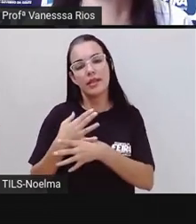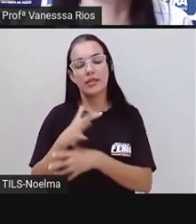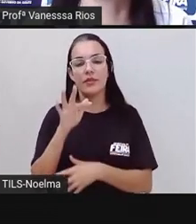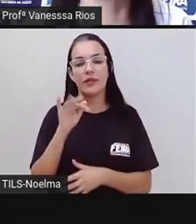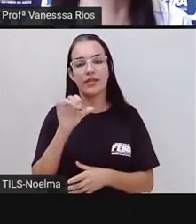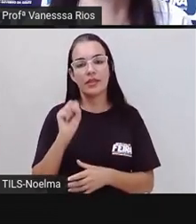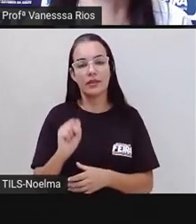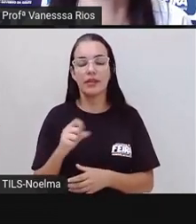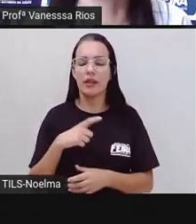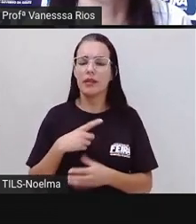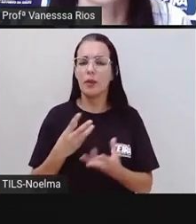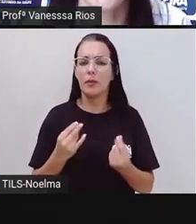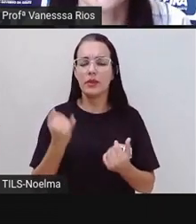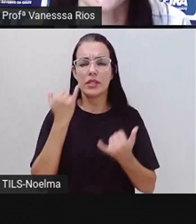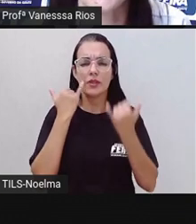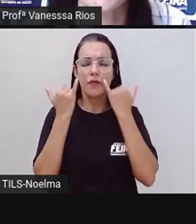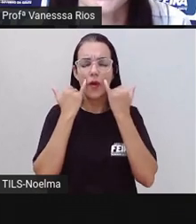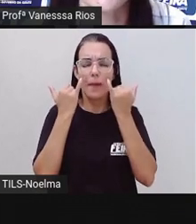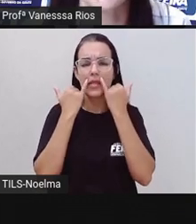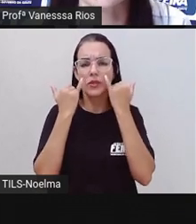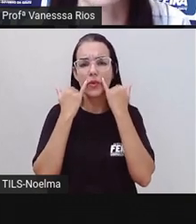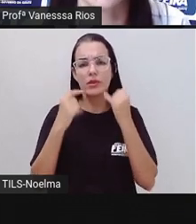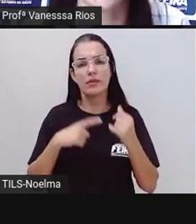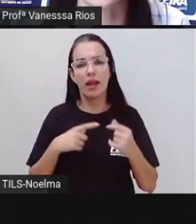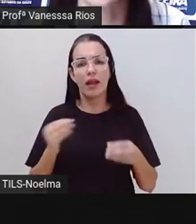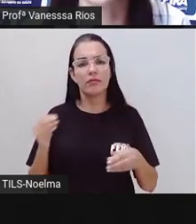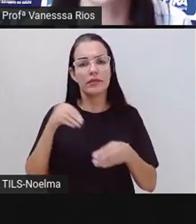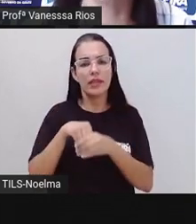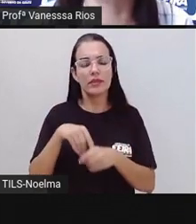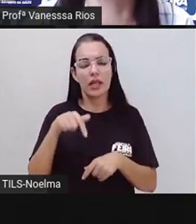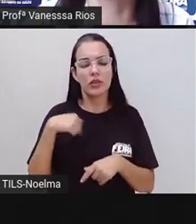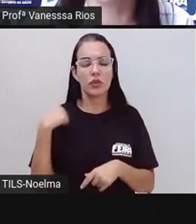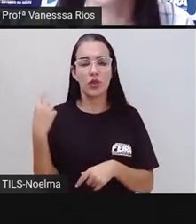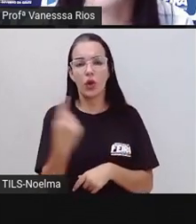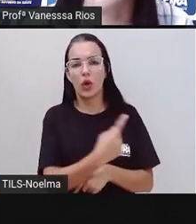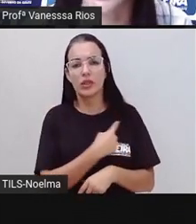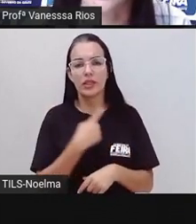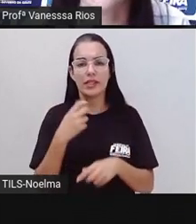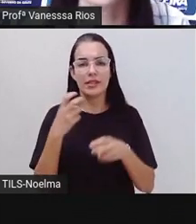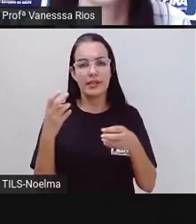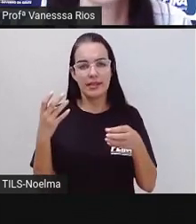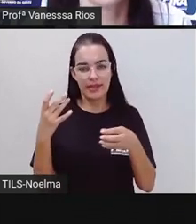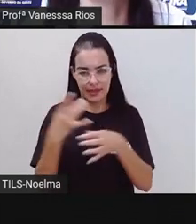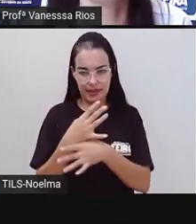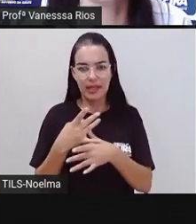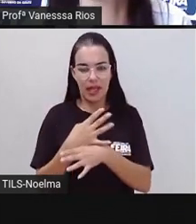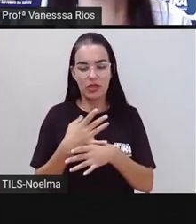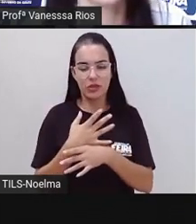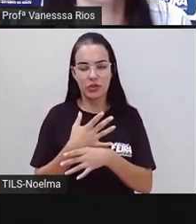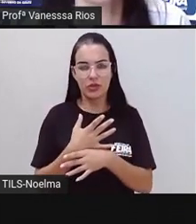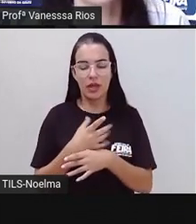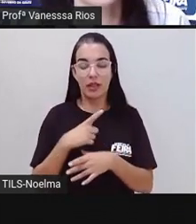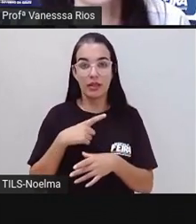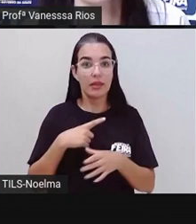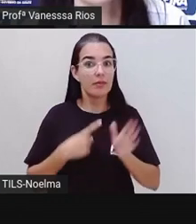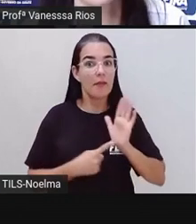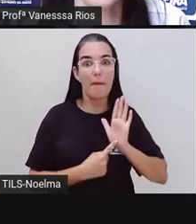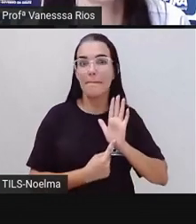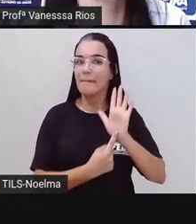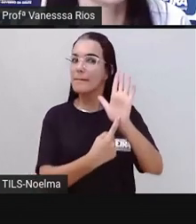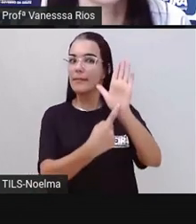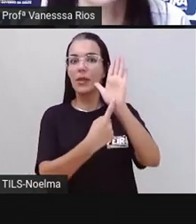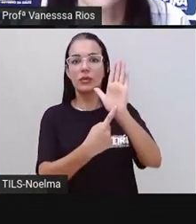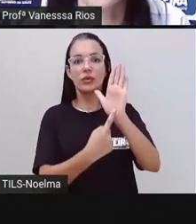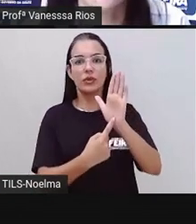tem aí várias informações relacionadas à nossa cidade, que colocam nossa cidade como destaque em relação